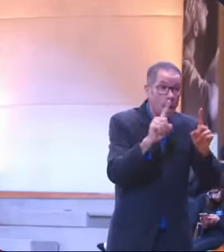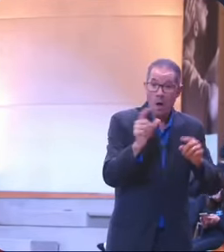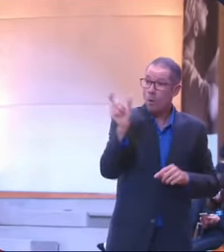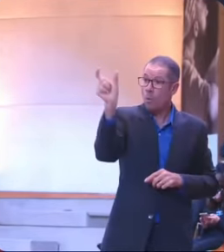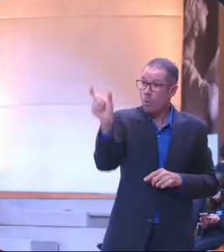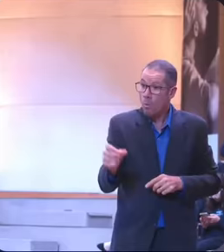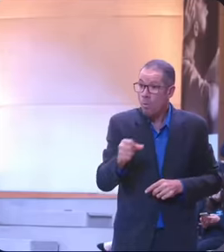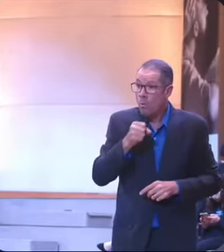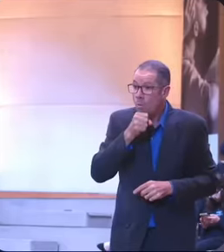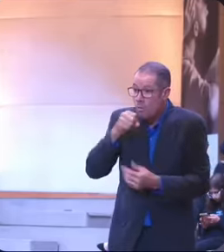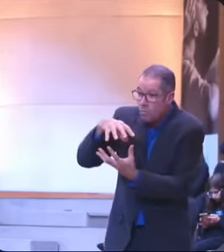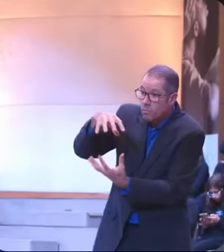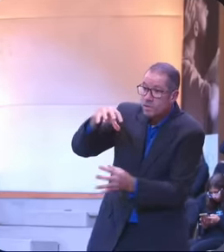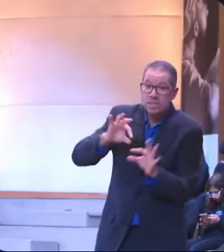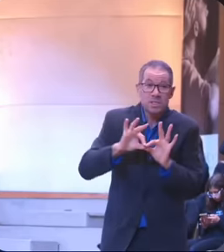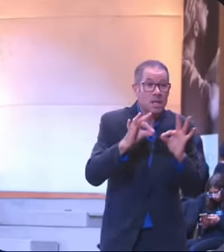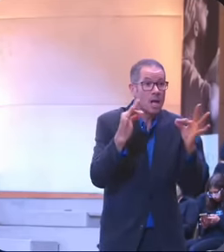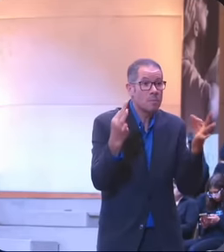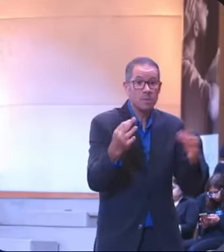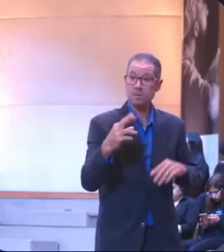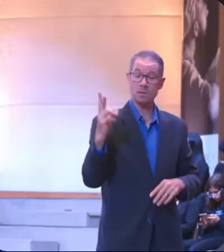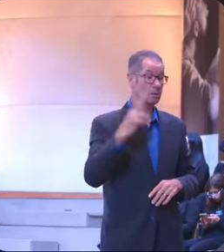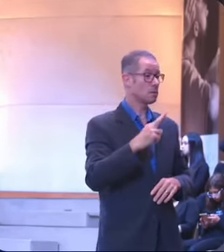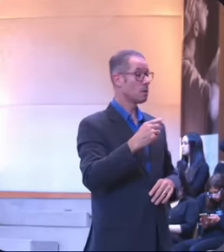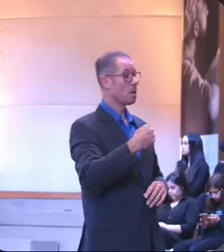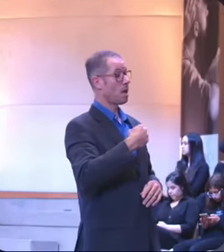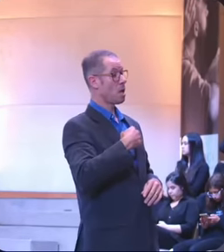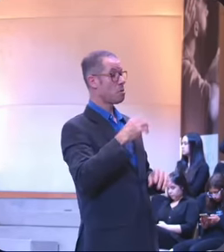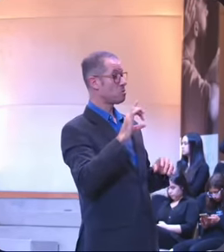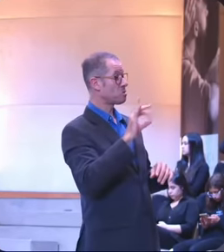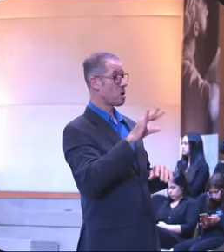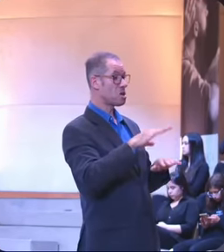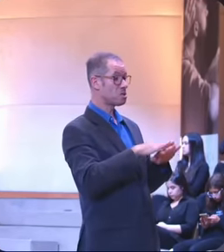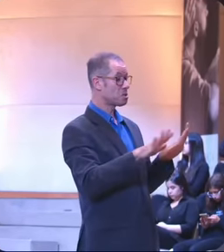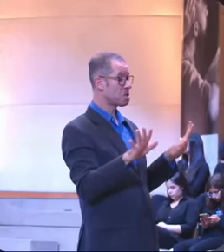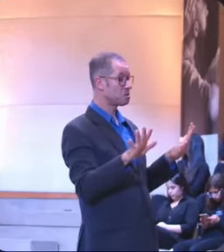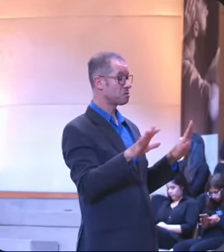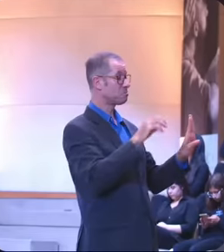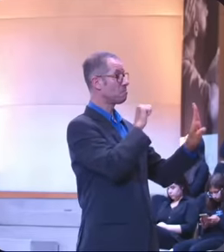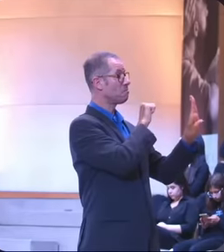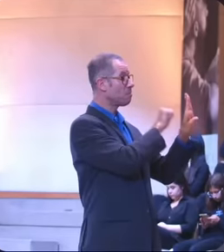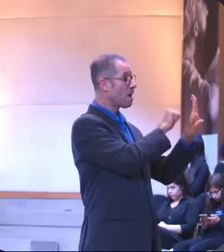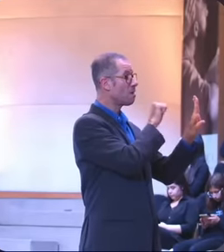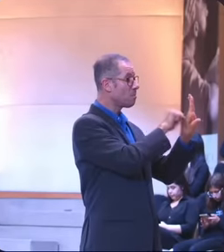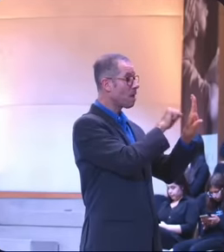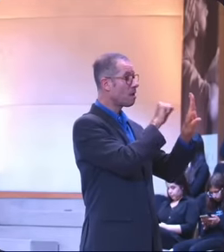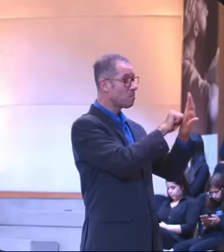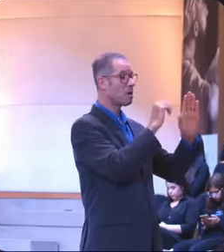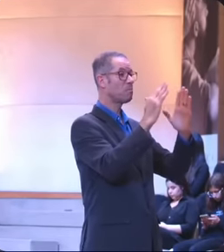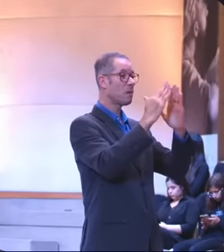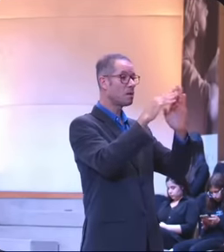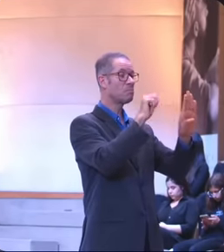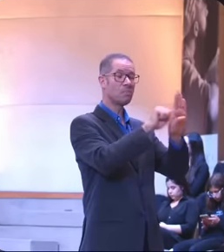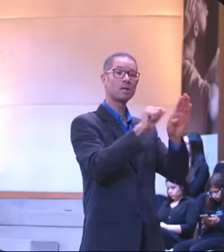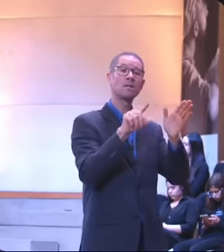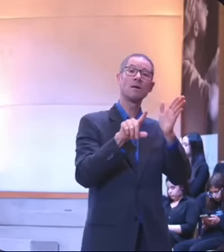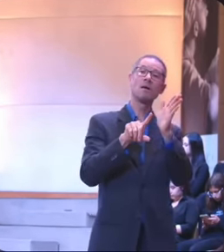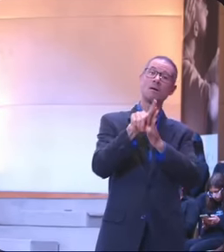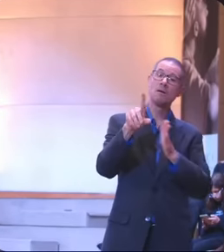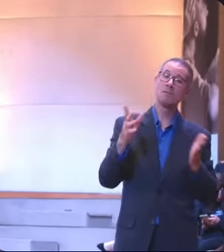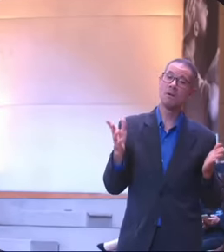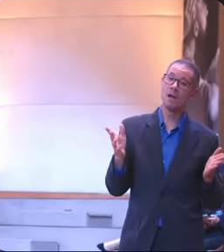simples. Ele disse assim: eu faço só isso. Eu bato de porta em porta e